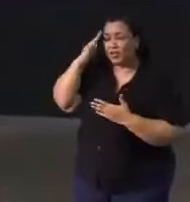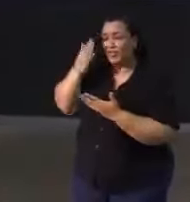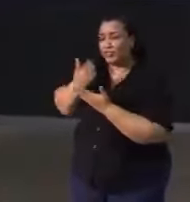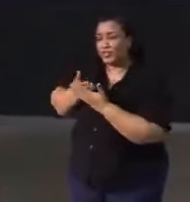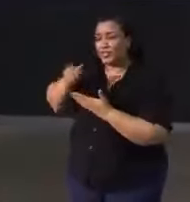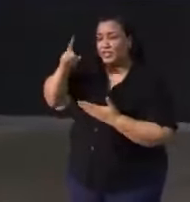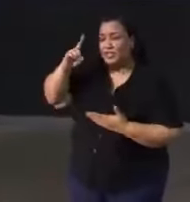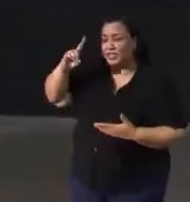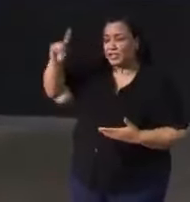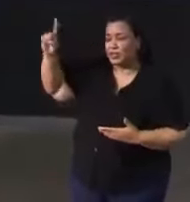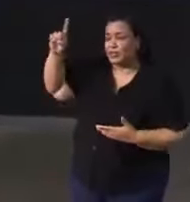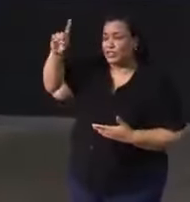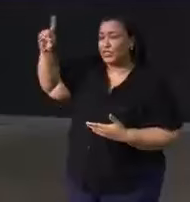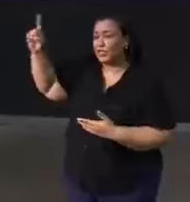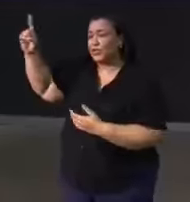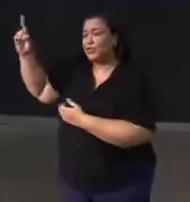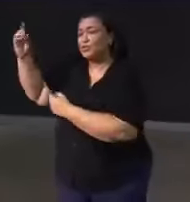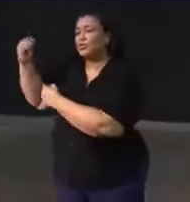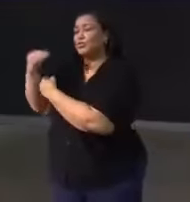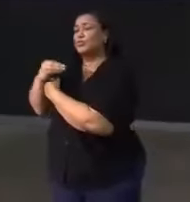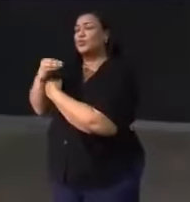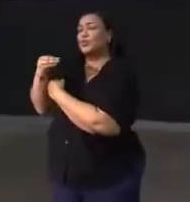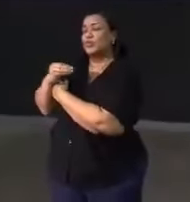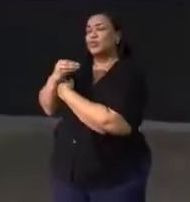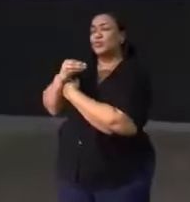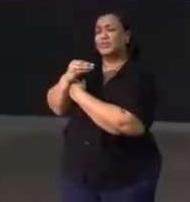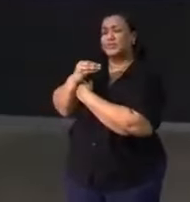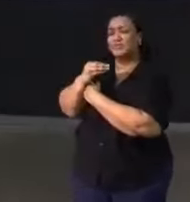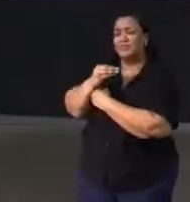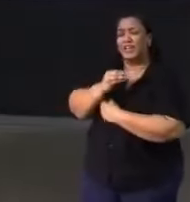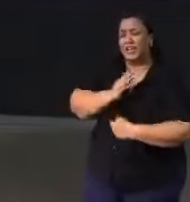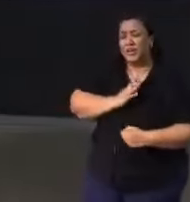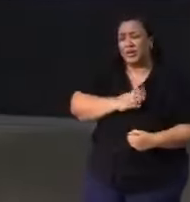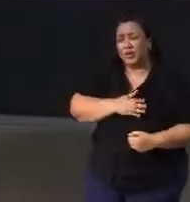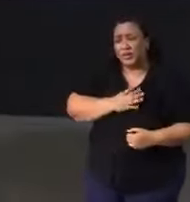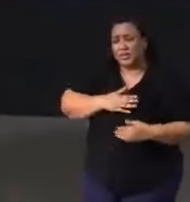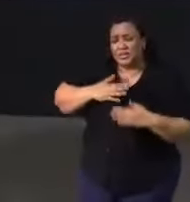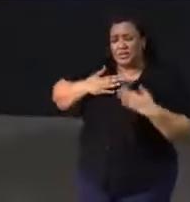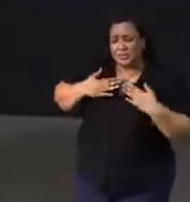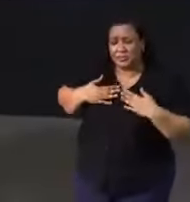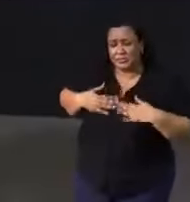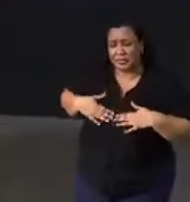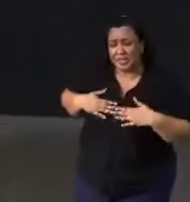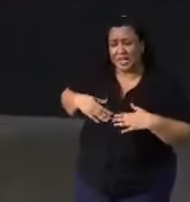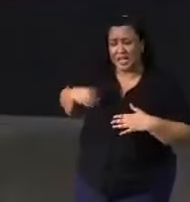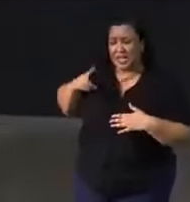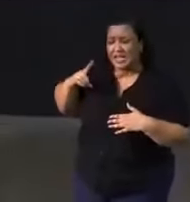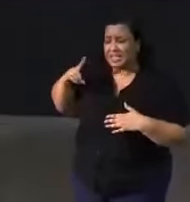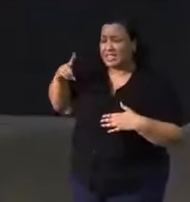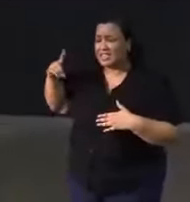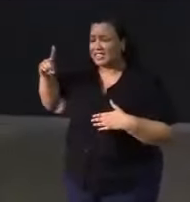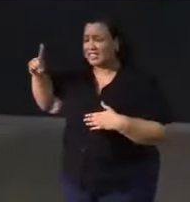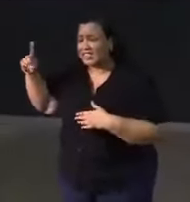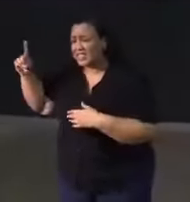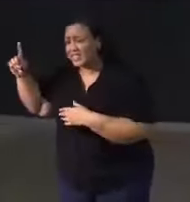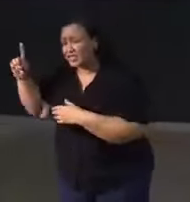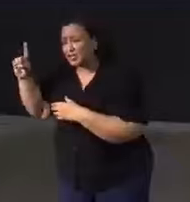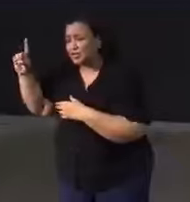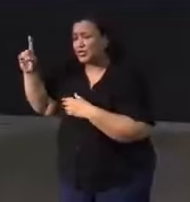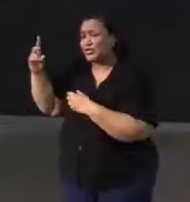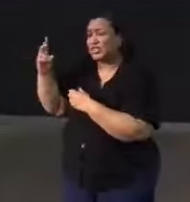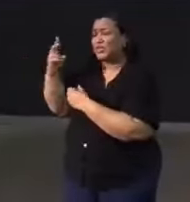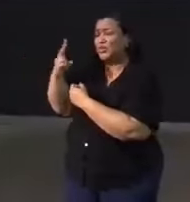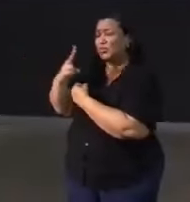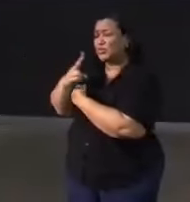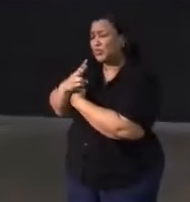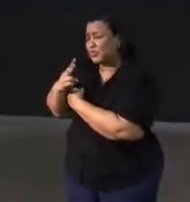tem cuidado de você. Aquieta o teu coração e saiba que é ele quem vela pelo teu sono, é ele quem